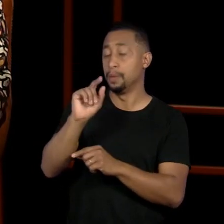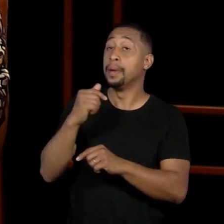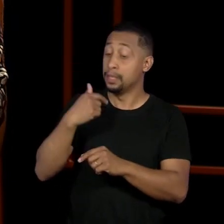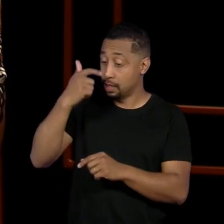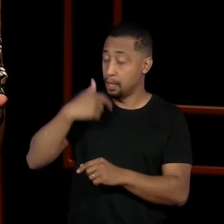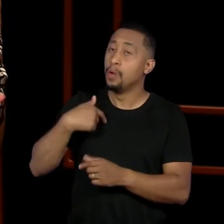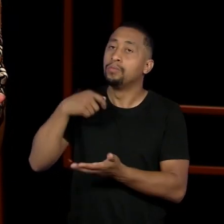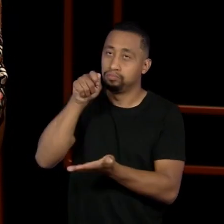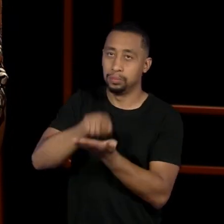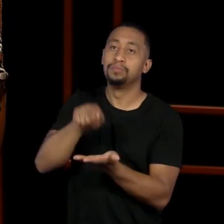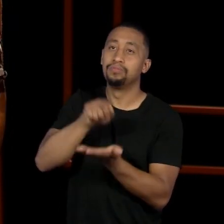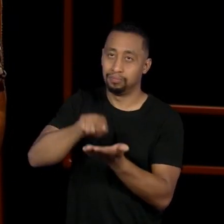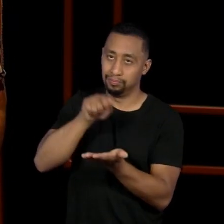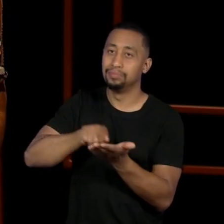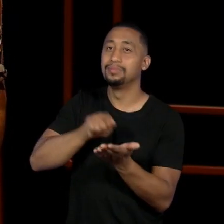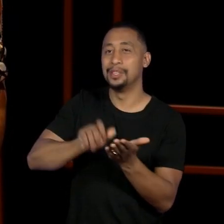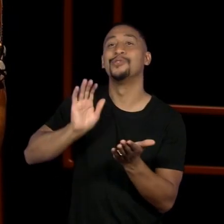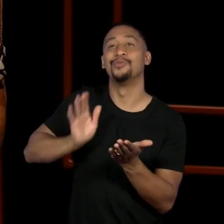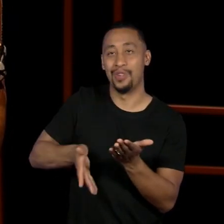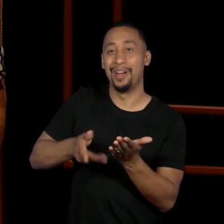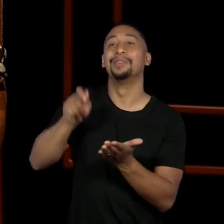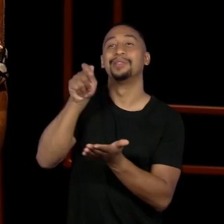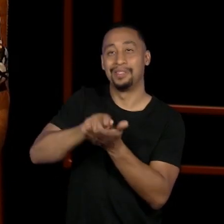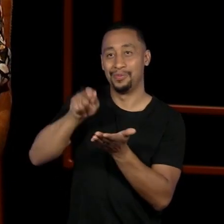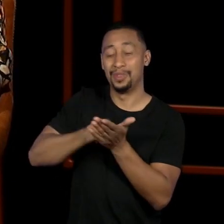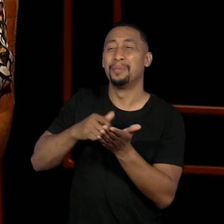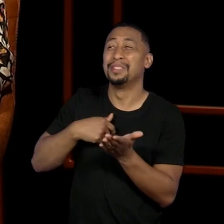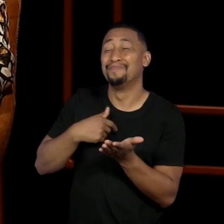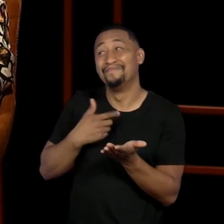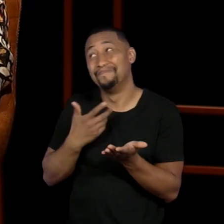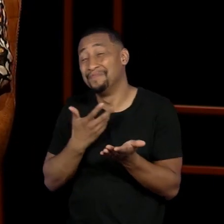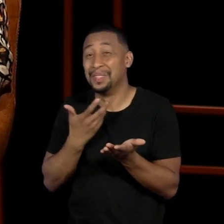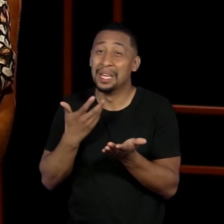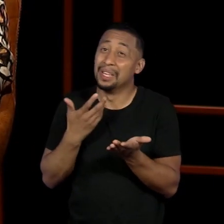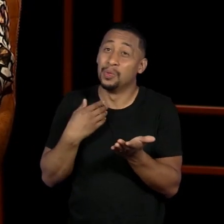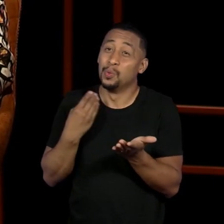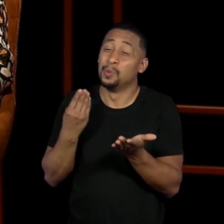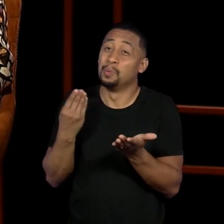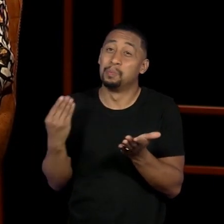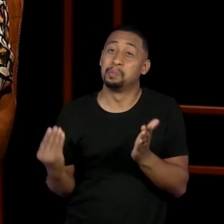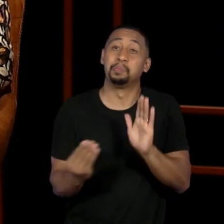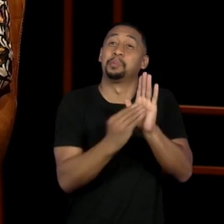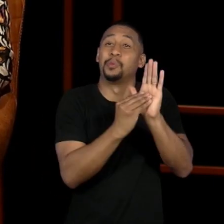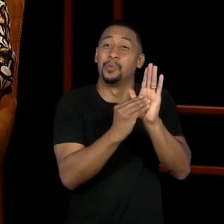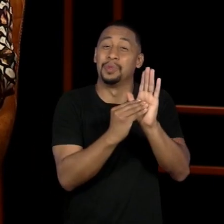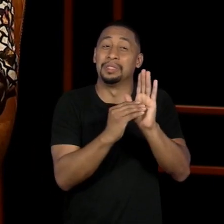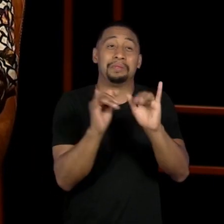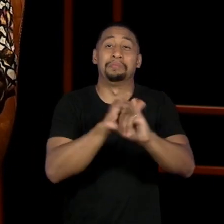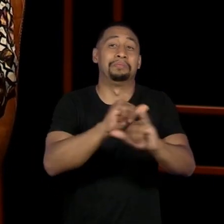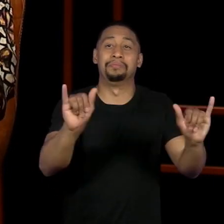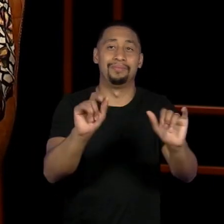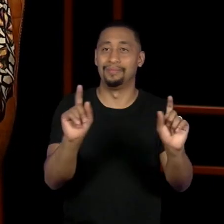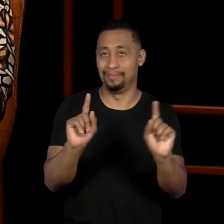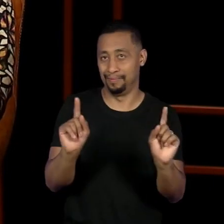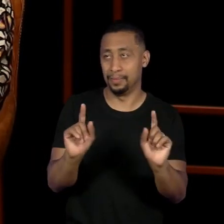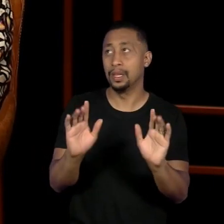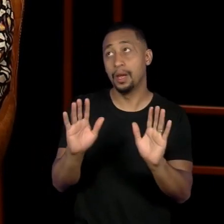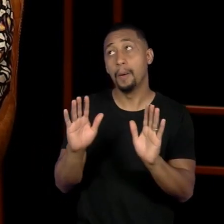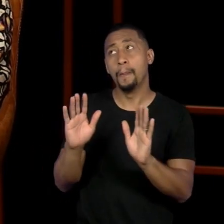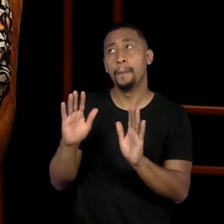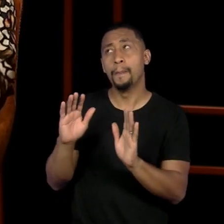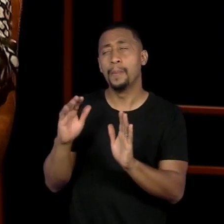a publicar, nem a fazer nada. Algumas coisas que eu tenho escritas minhas são nas letras das canções. Que eu tenho vários